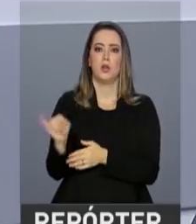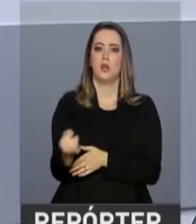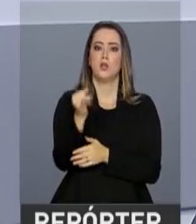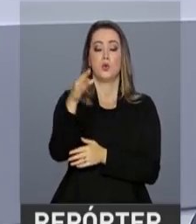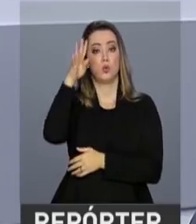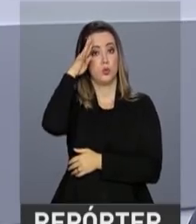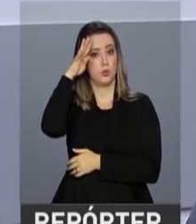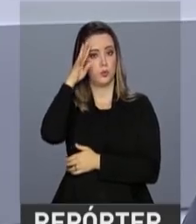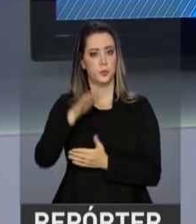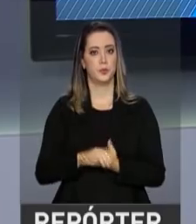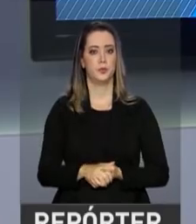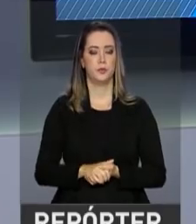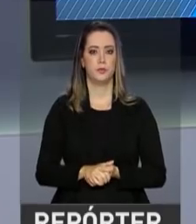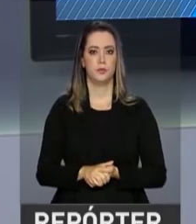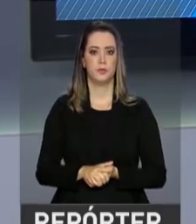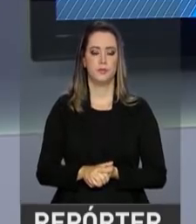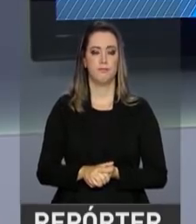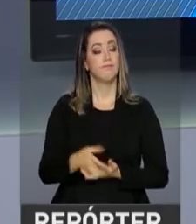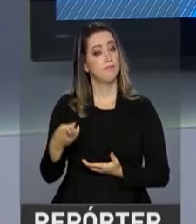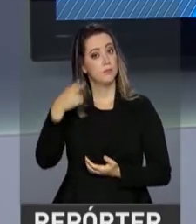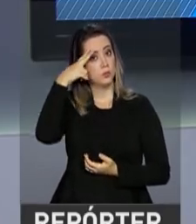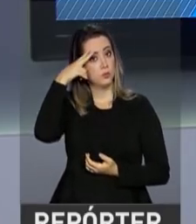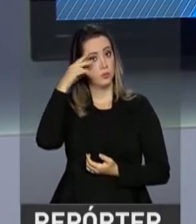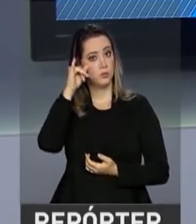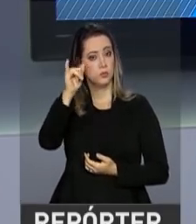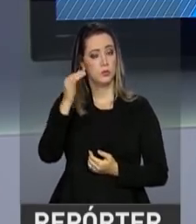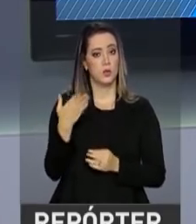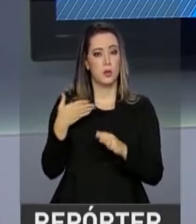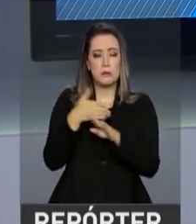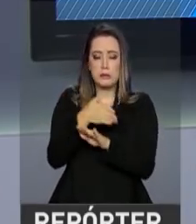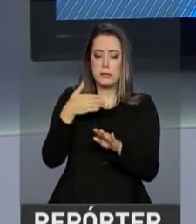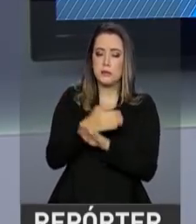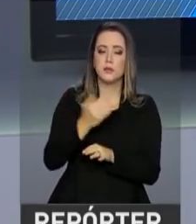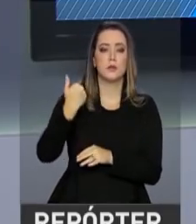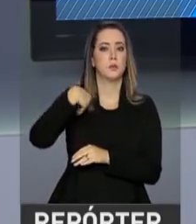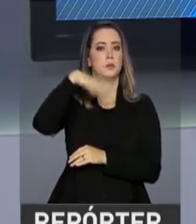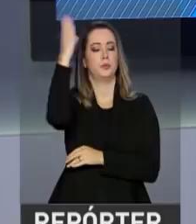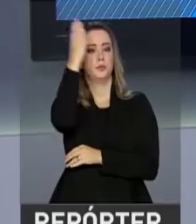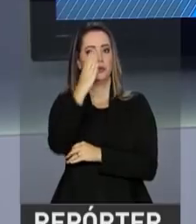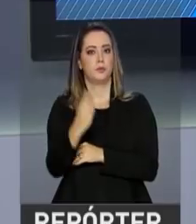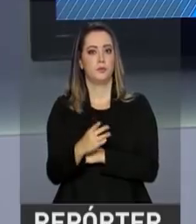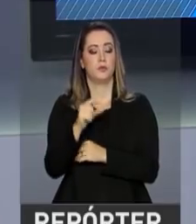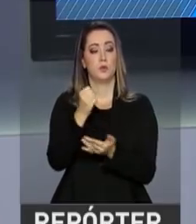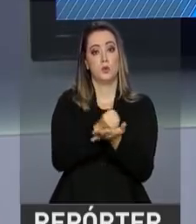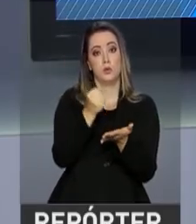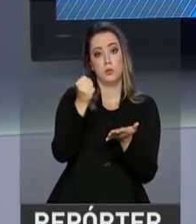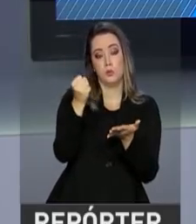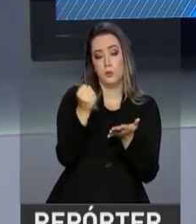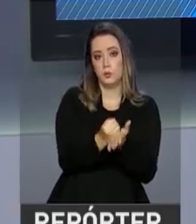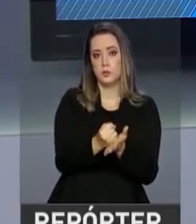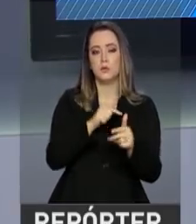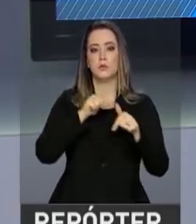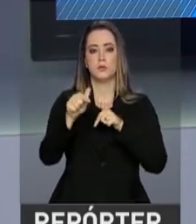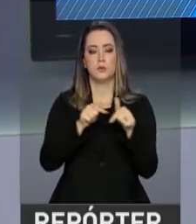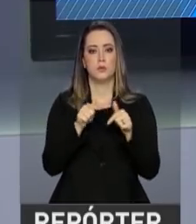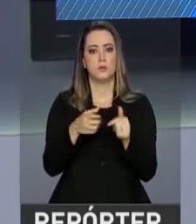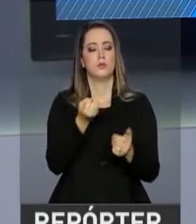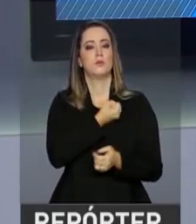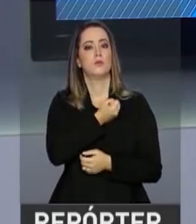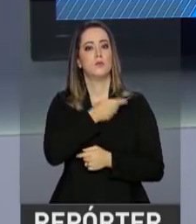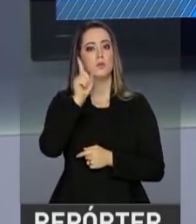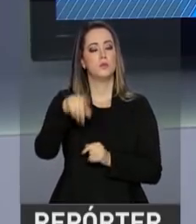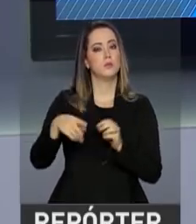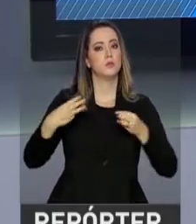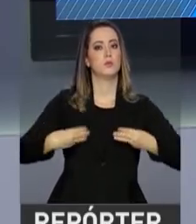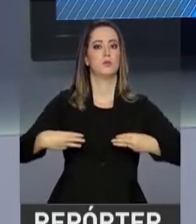quarta-feira os haitianos são os imigrantes com maior presença no mercado formal de trabalho brasileiro o dado é do ministério